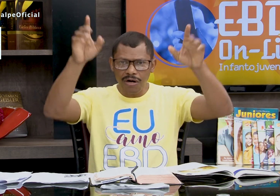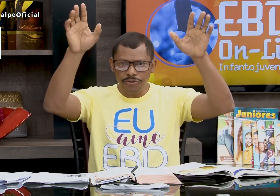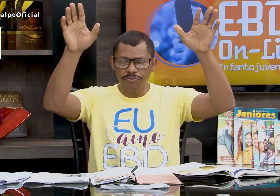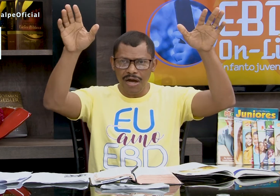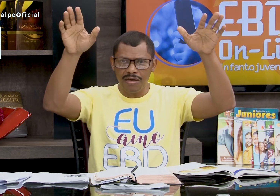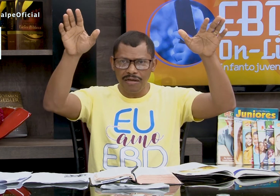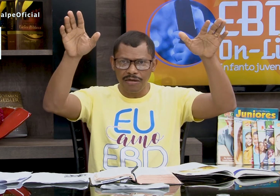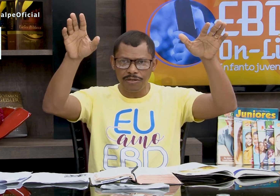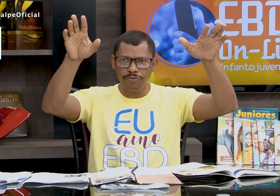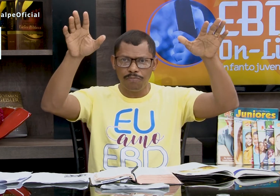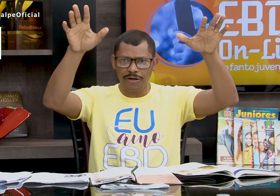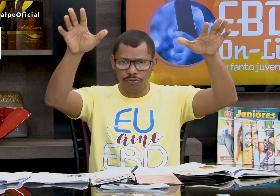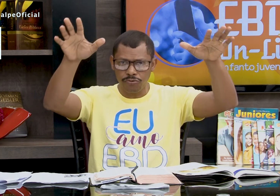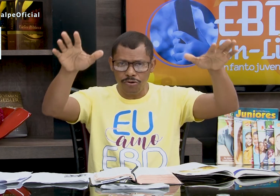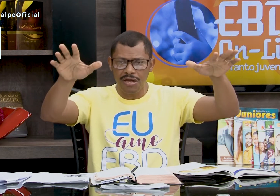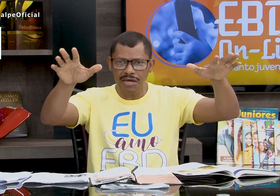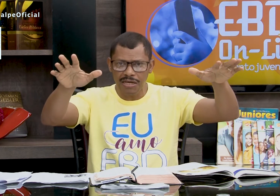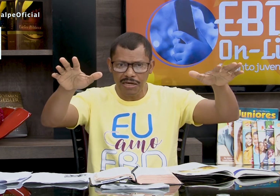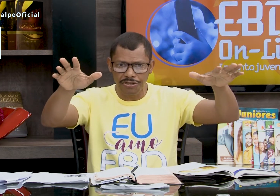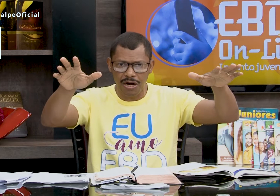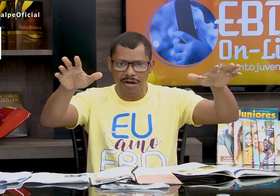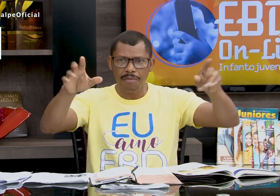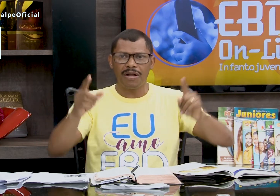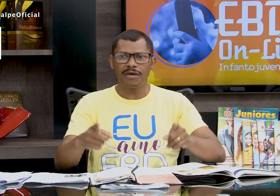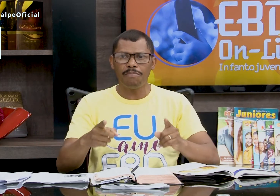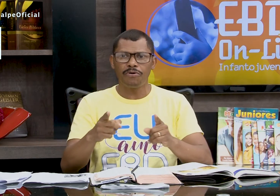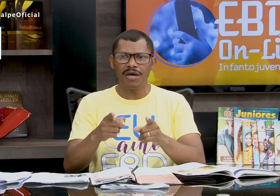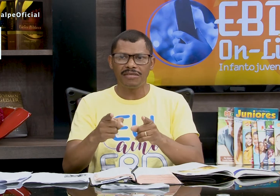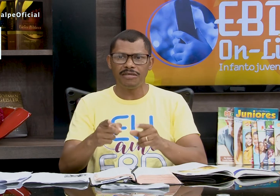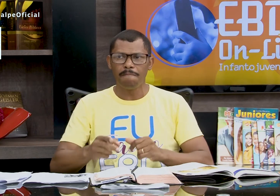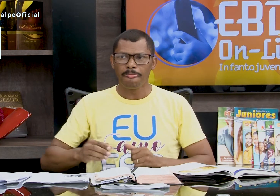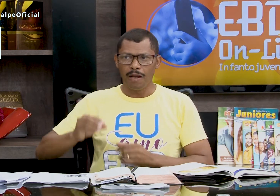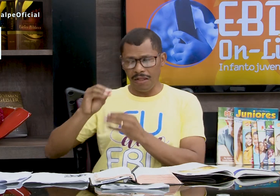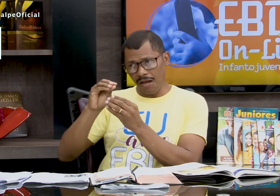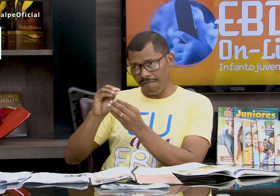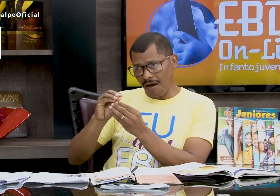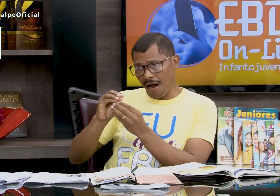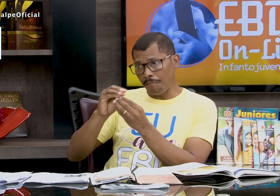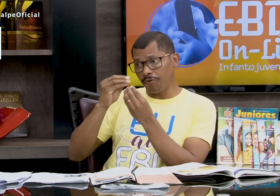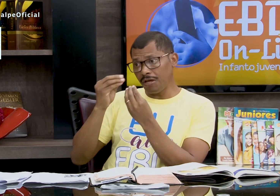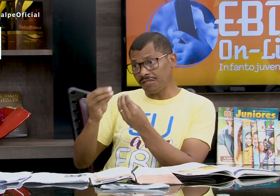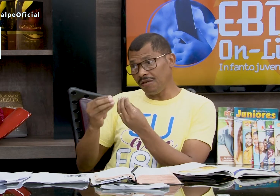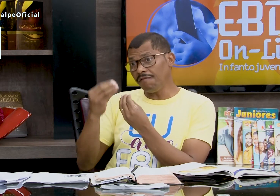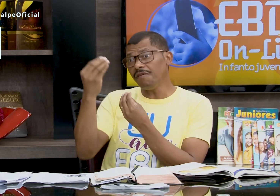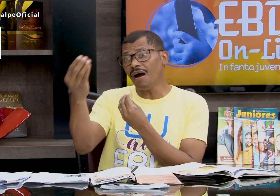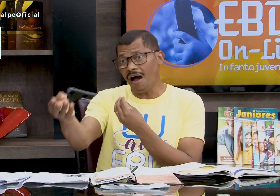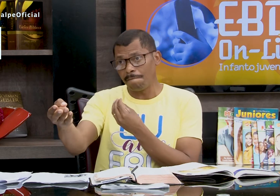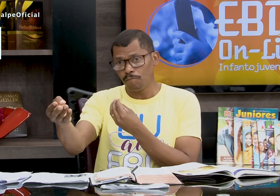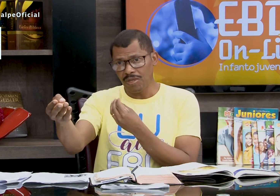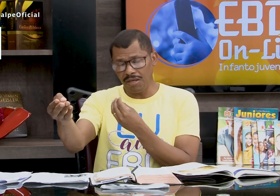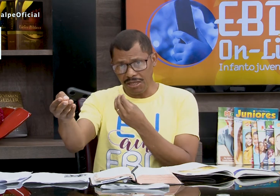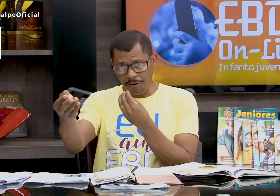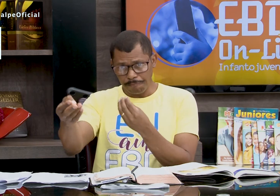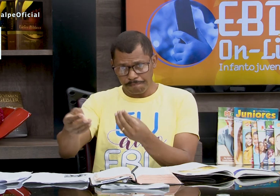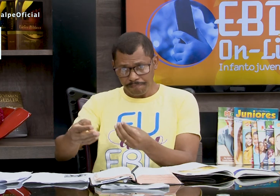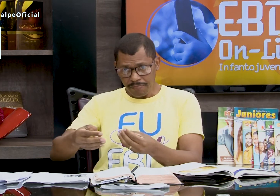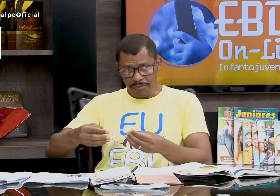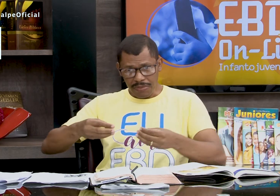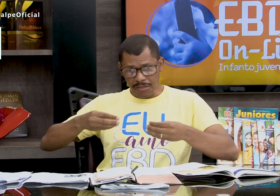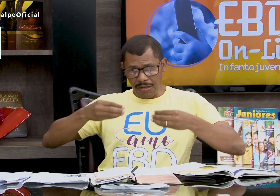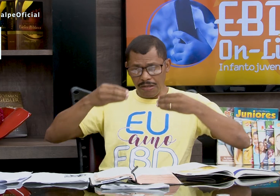do anjo da igreja do pastor da igreja para que pudesse levar poder assim enviar